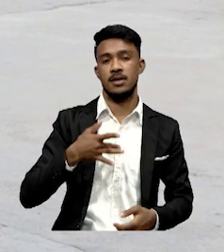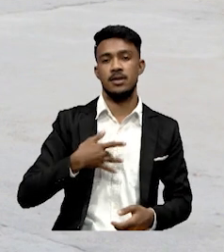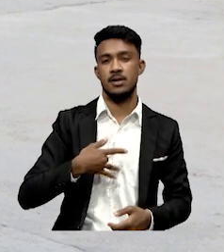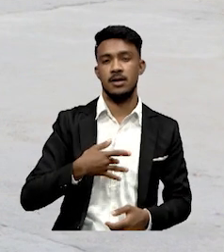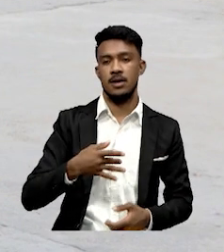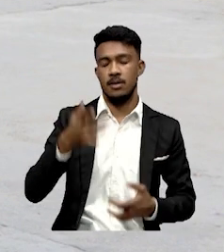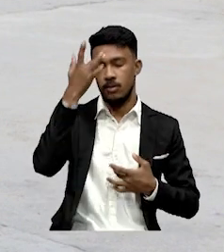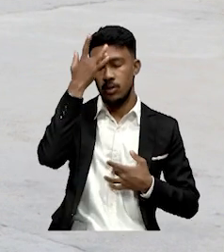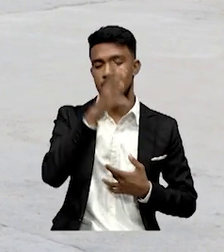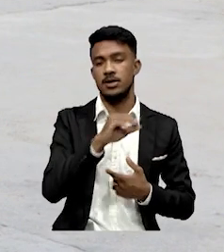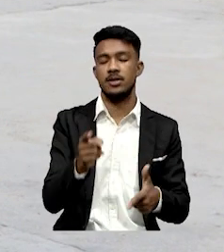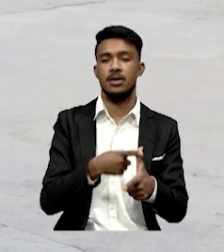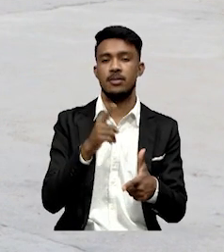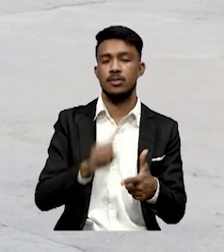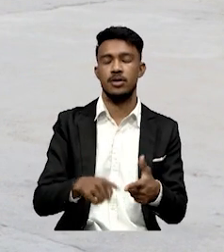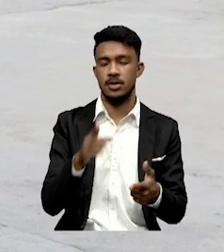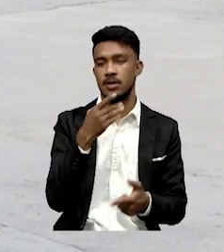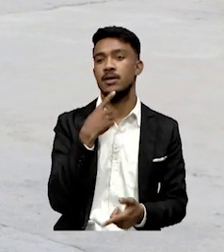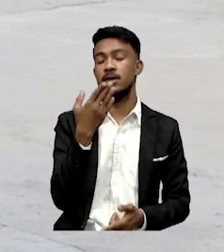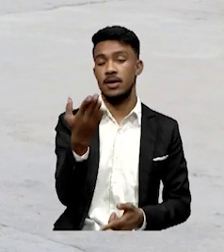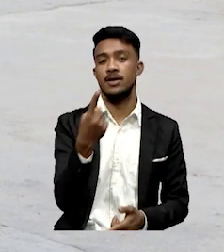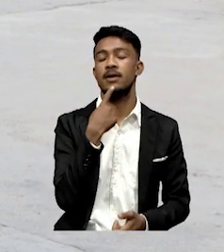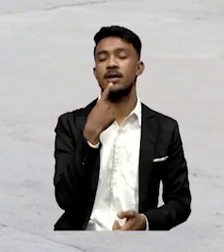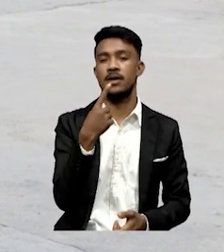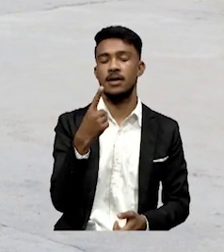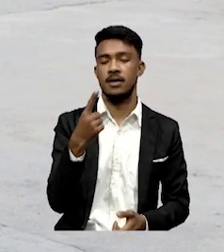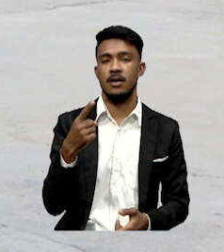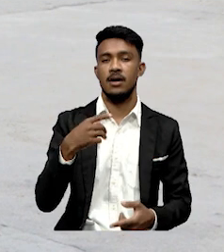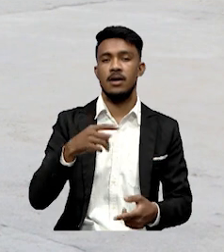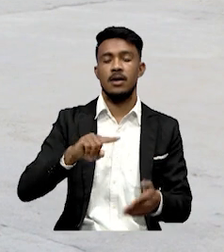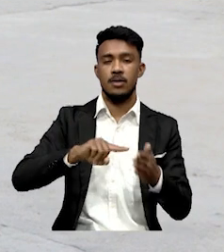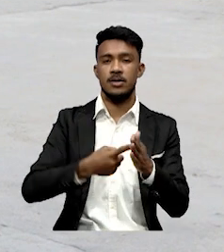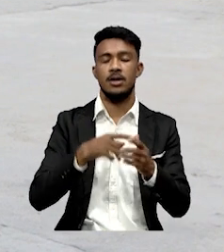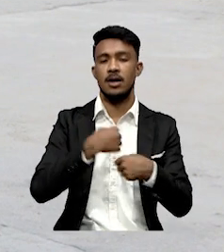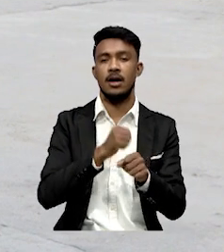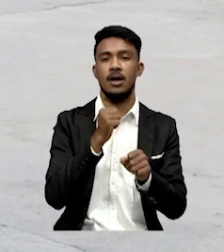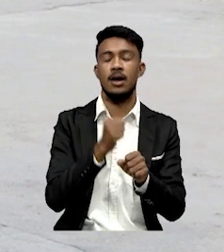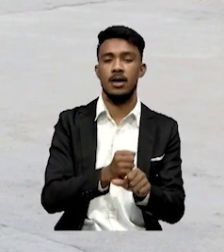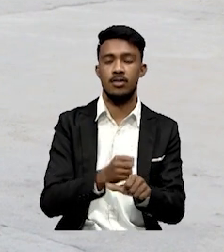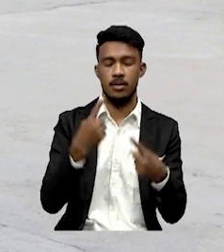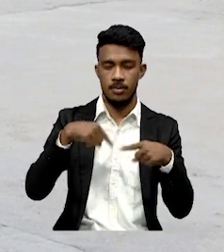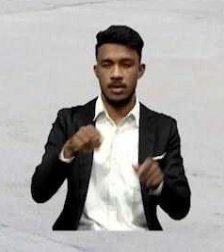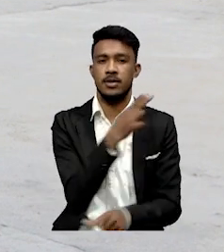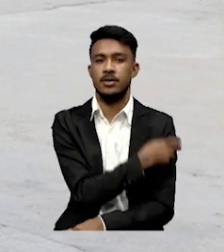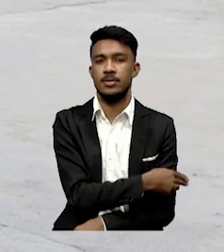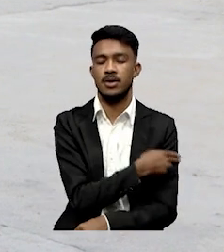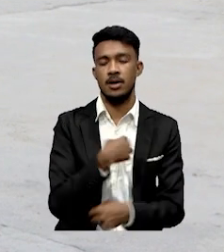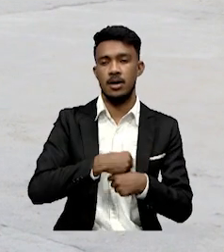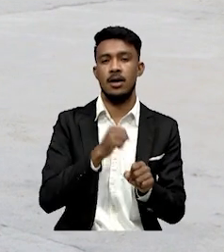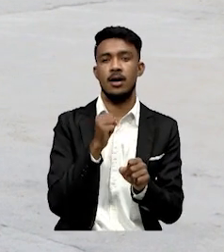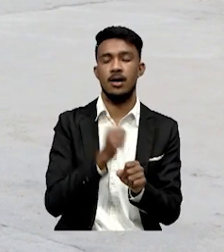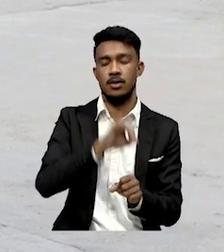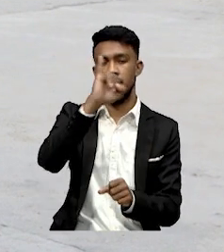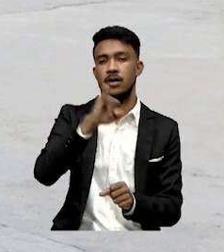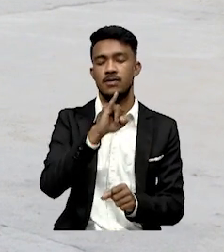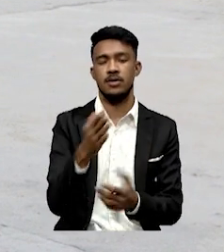foin congregação ha ho halo tratamento bania ne halo intervenção lorenia